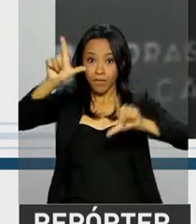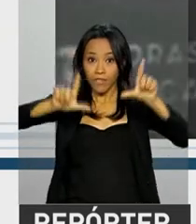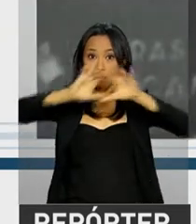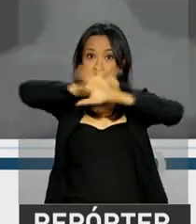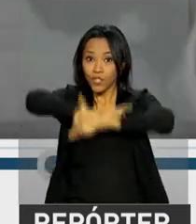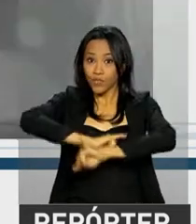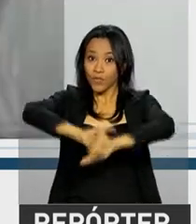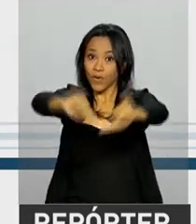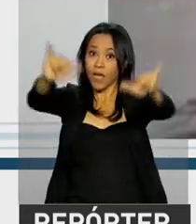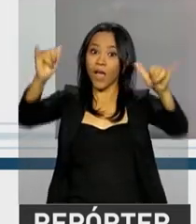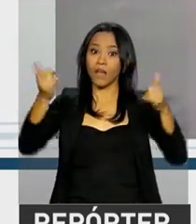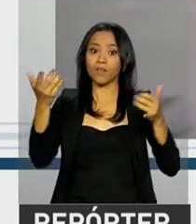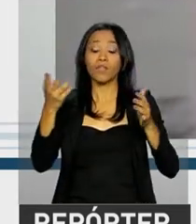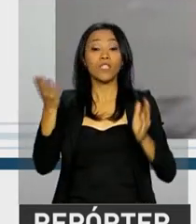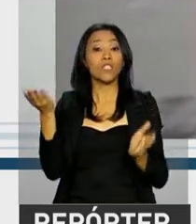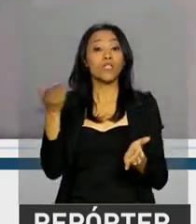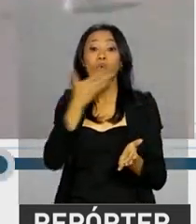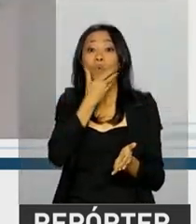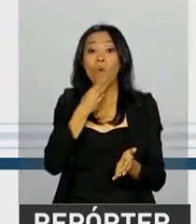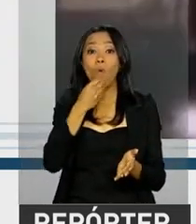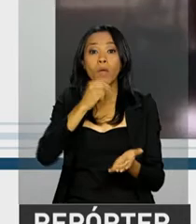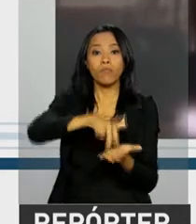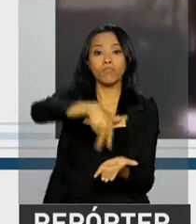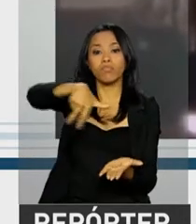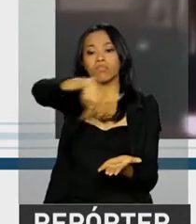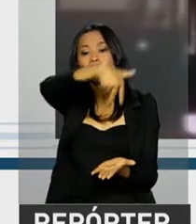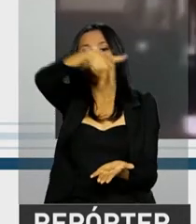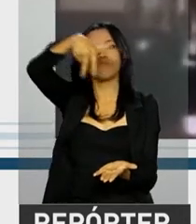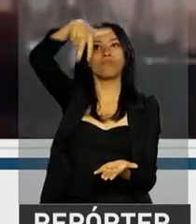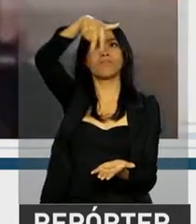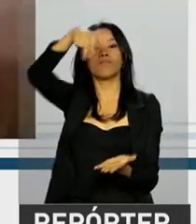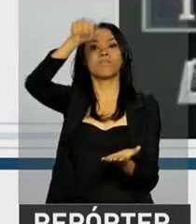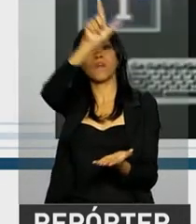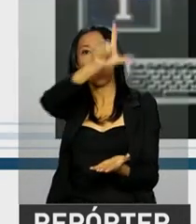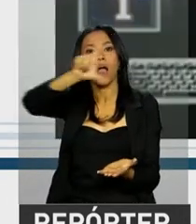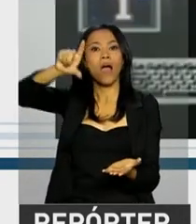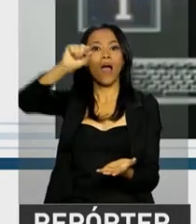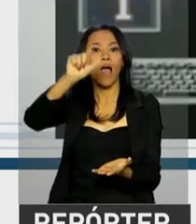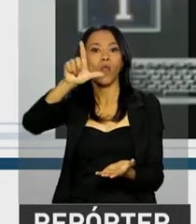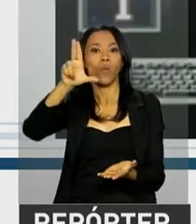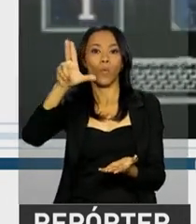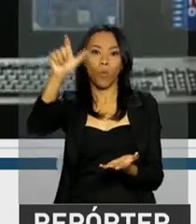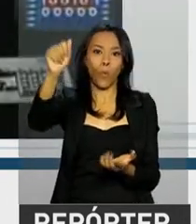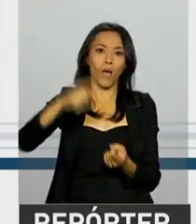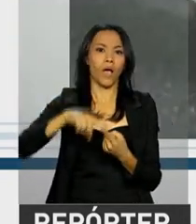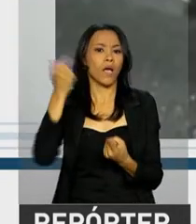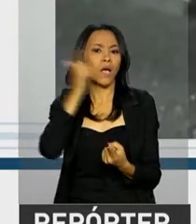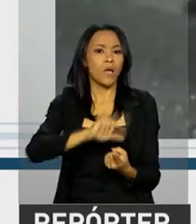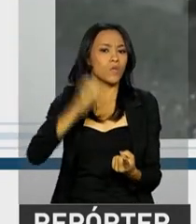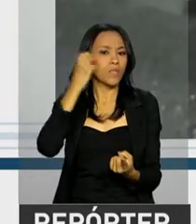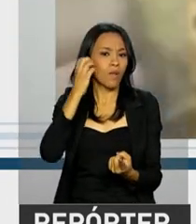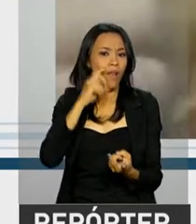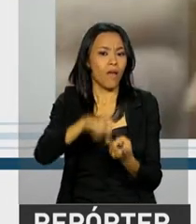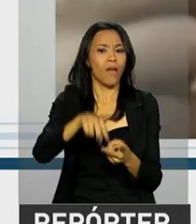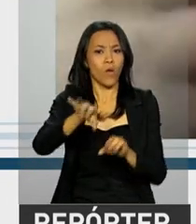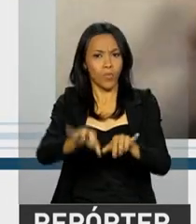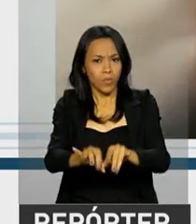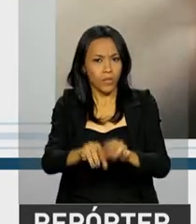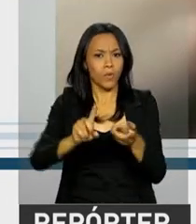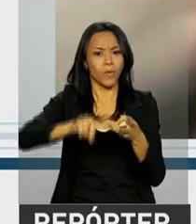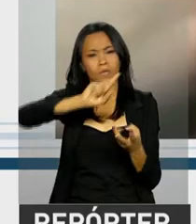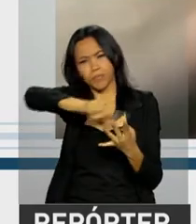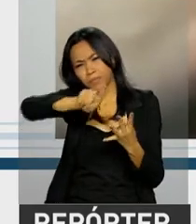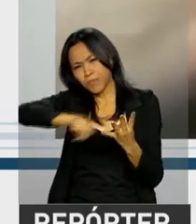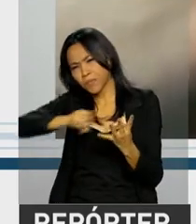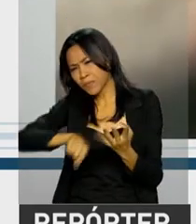transmitiu a chegada do homem à Lua. Veio o lançamento de satélites, o computador pessoal, o telefone celular e uma